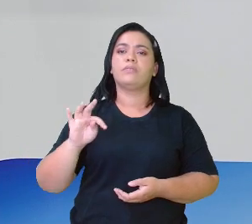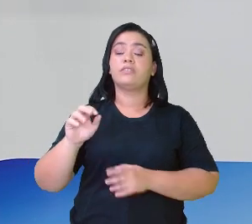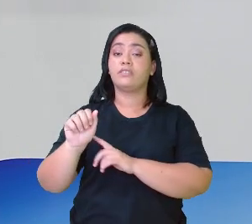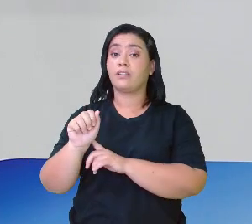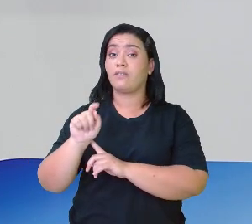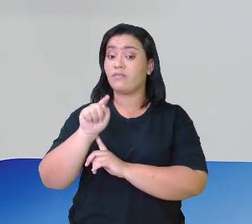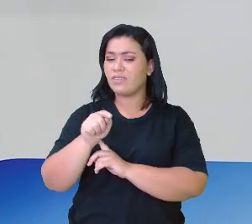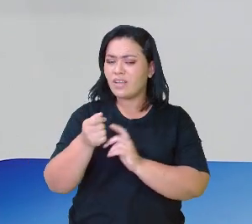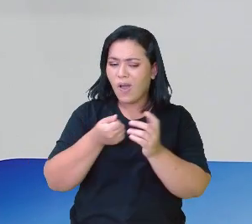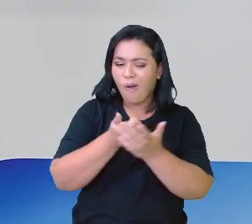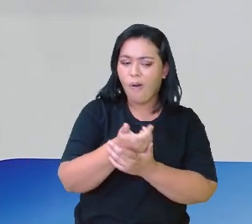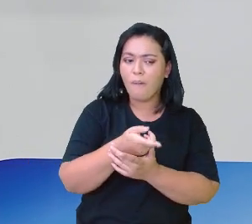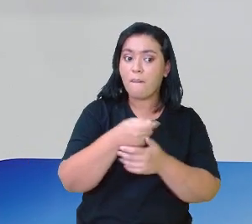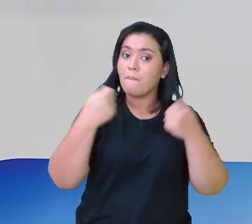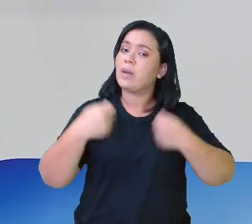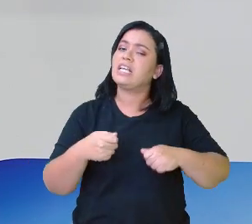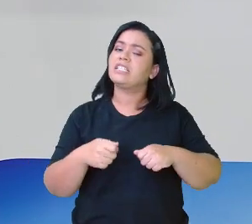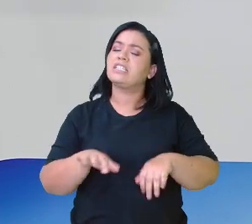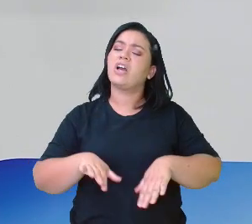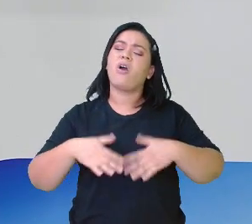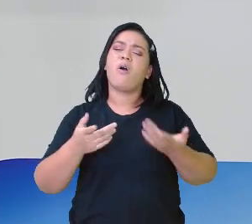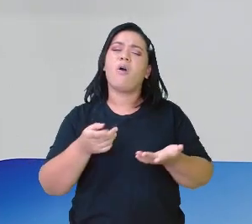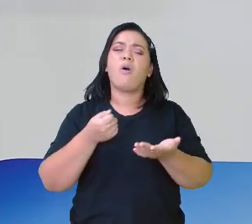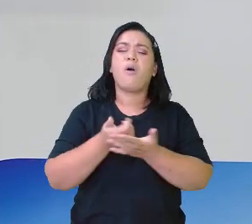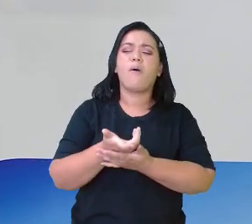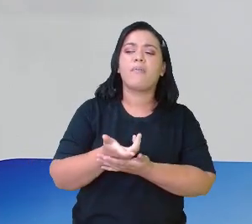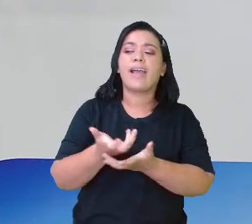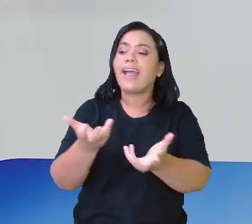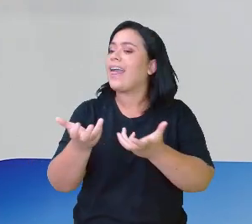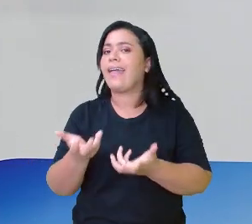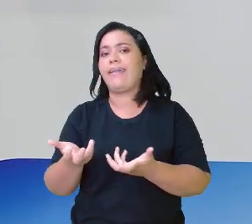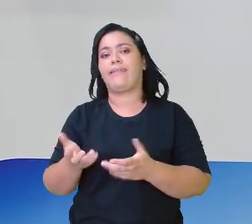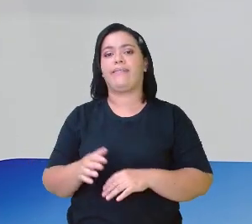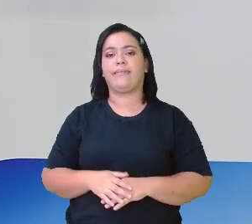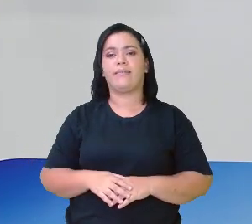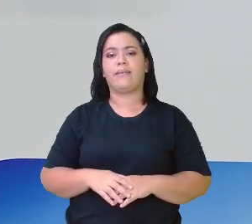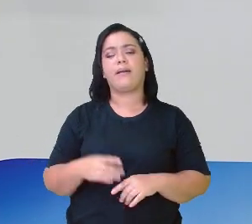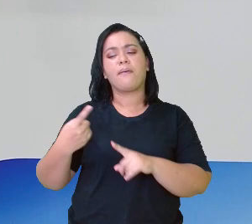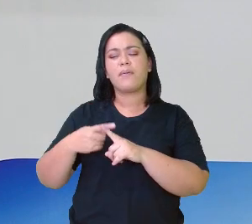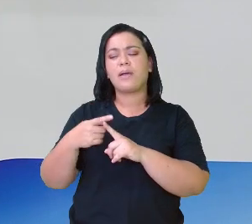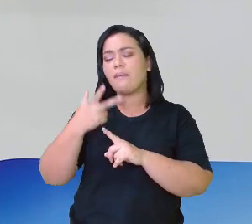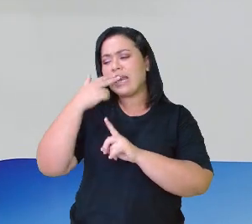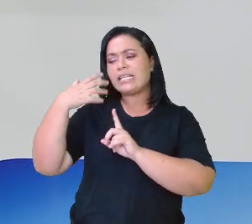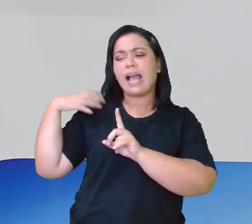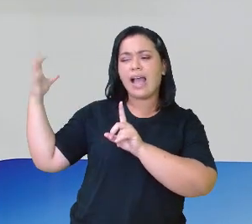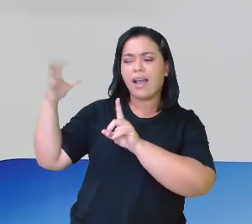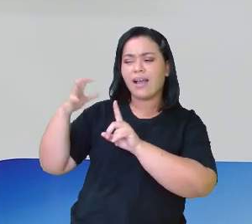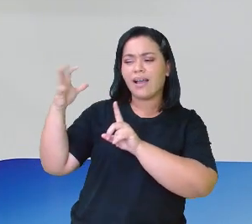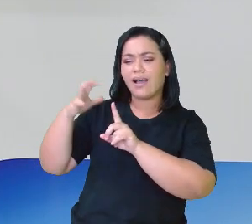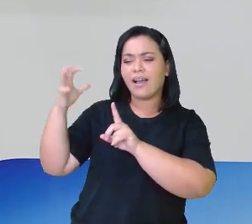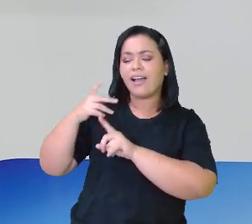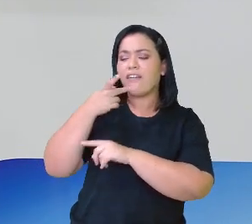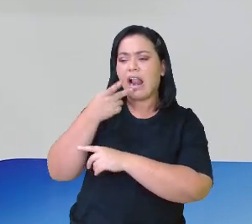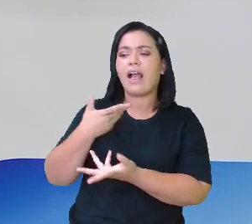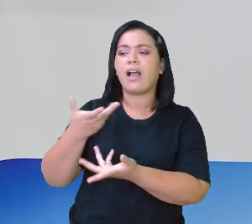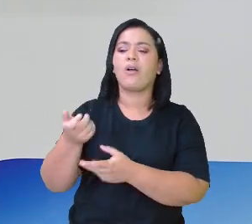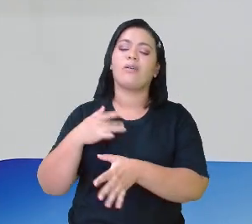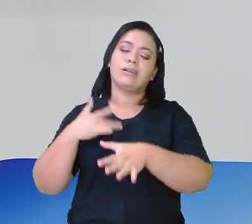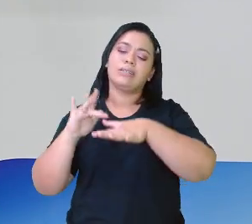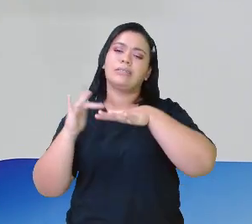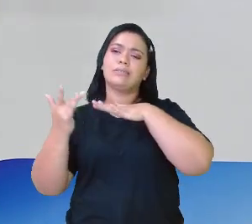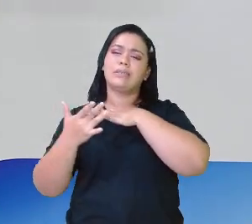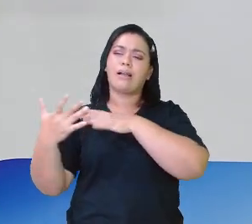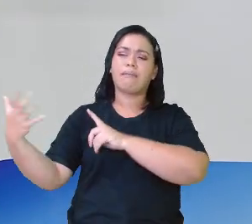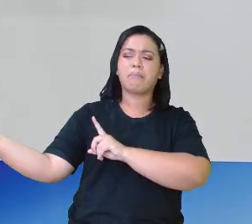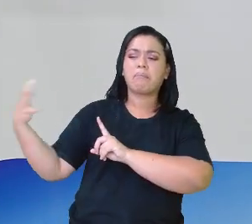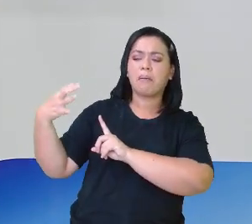realmente precisa ou é algo que você simplesmente quer porque você está sendo influenciado ali pelas redes sociais? E